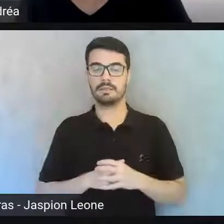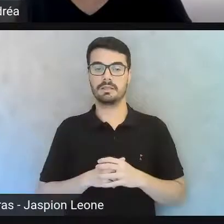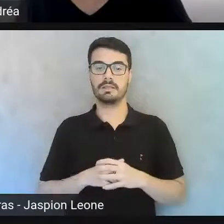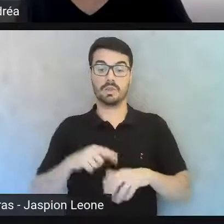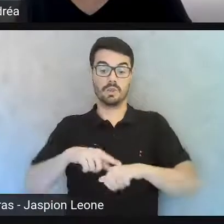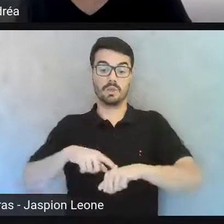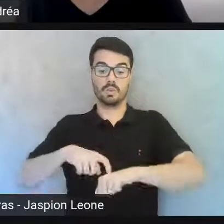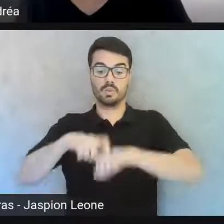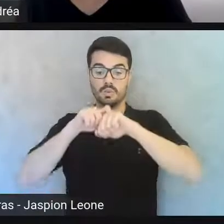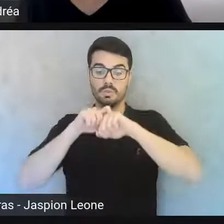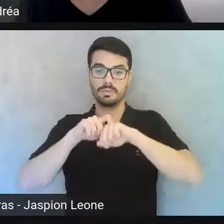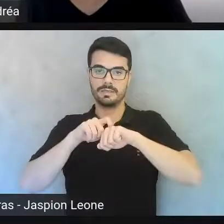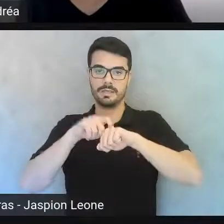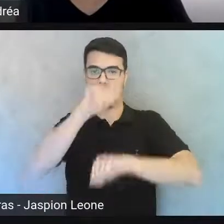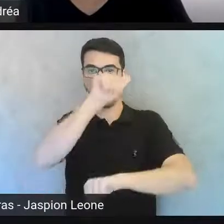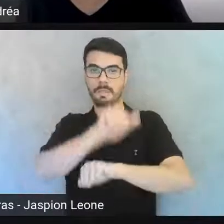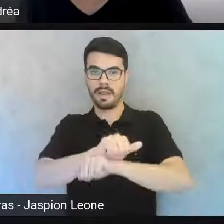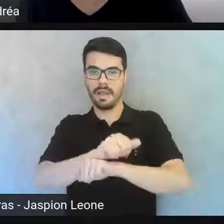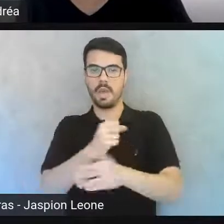contrato